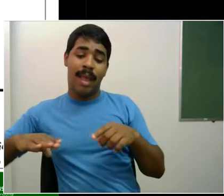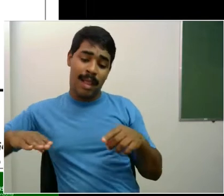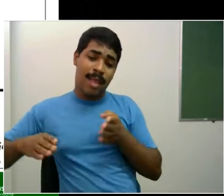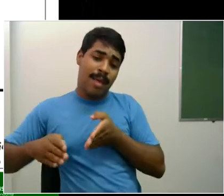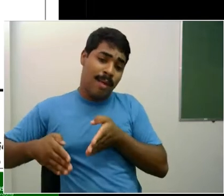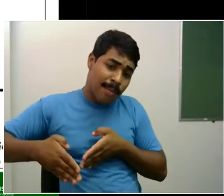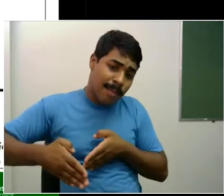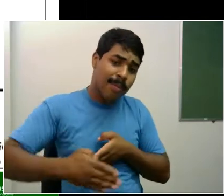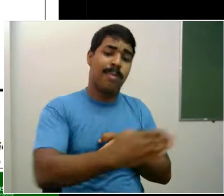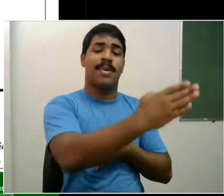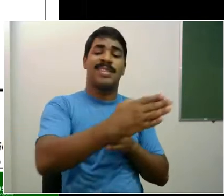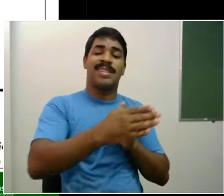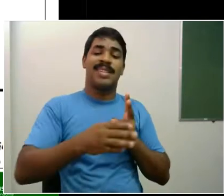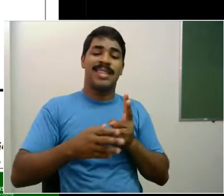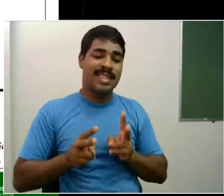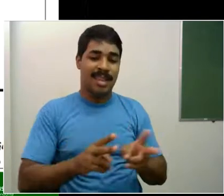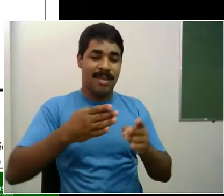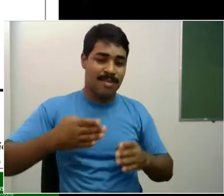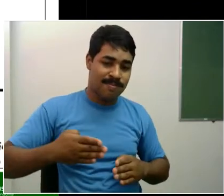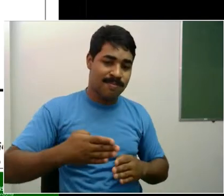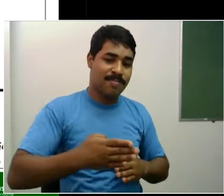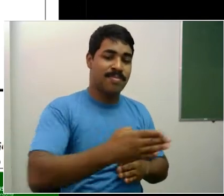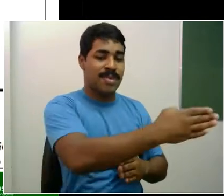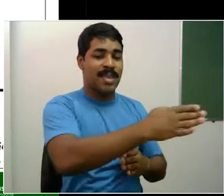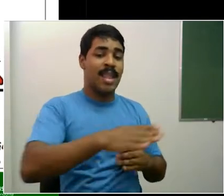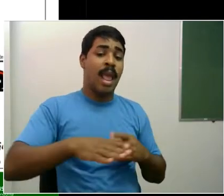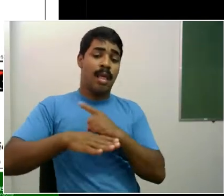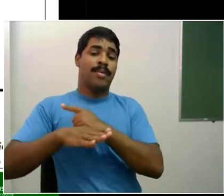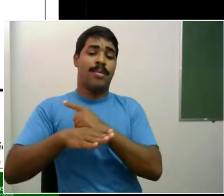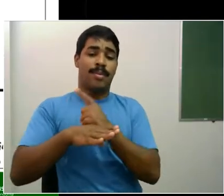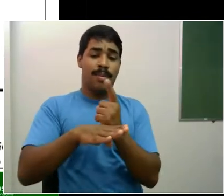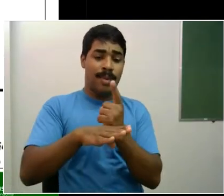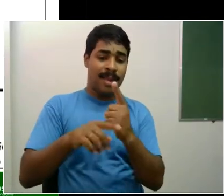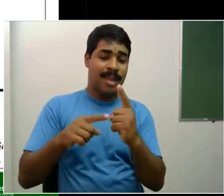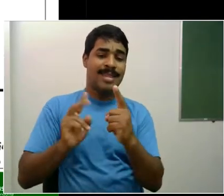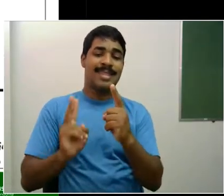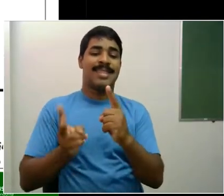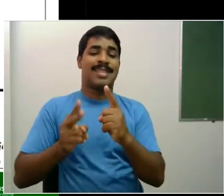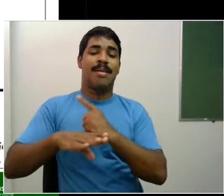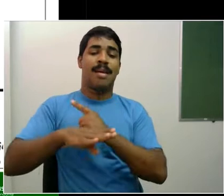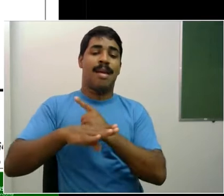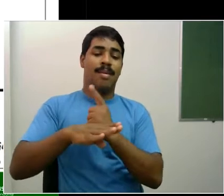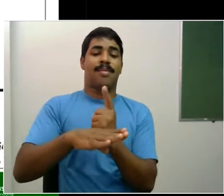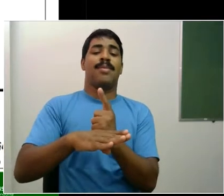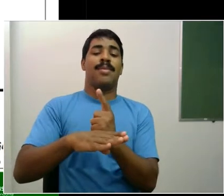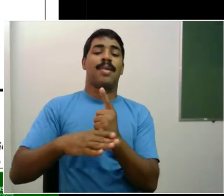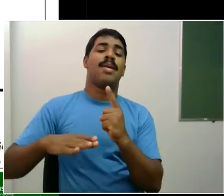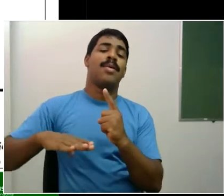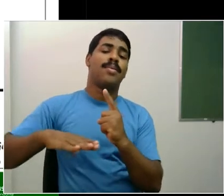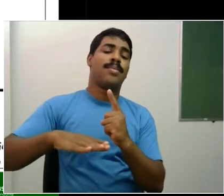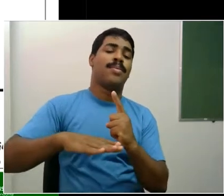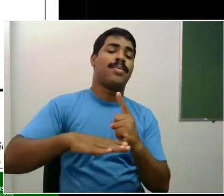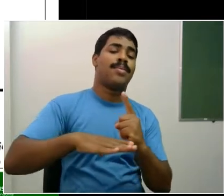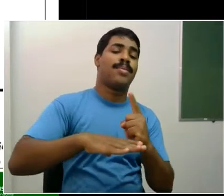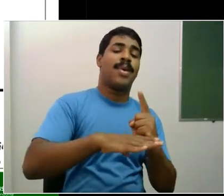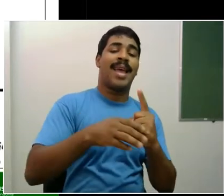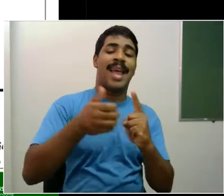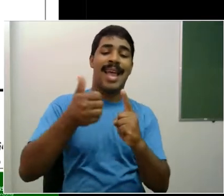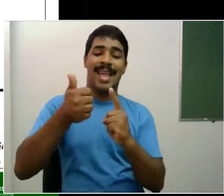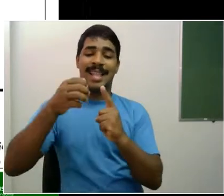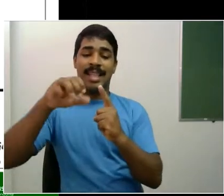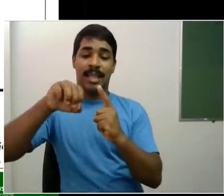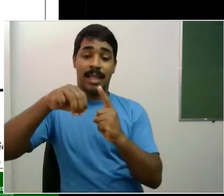o carro está descrevendo esse movimento com a velocidade de 10 metros